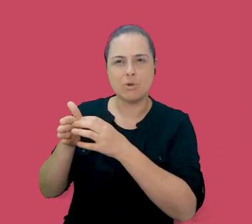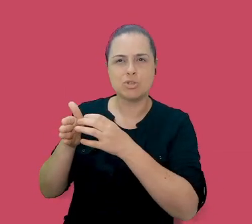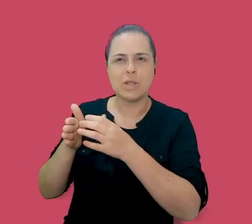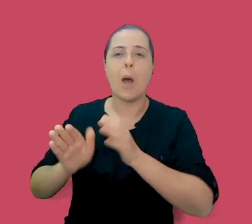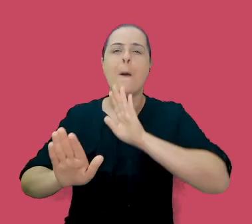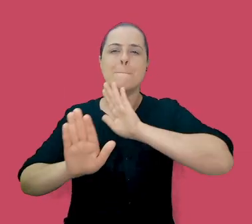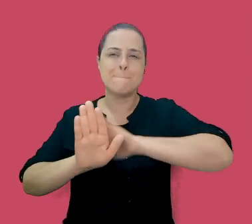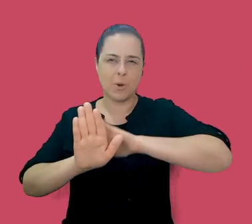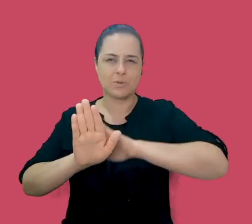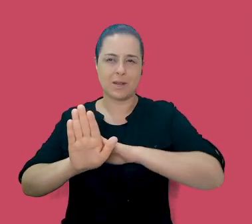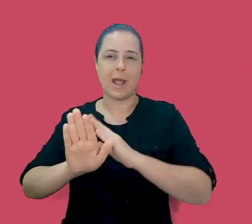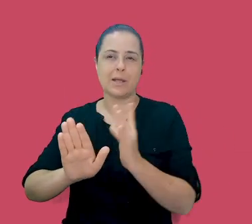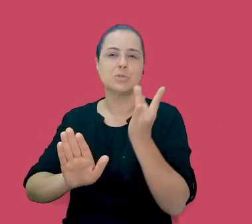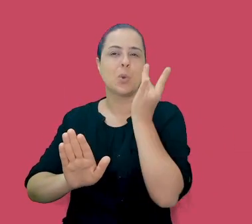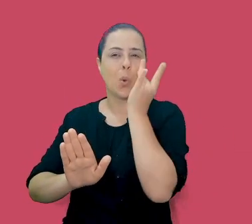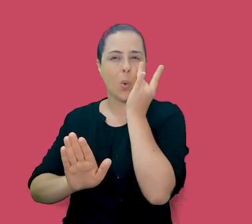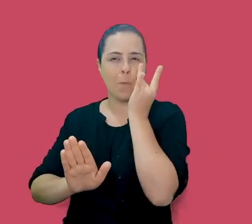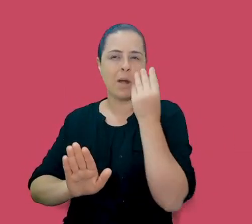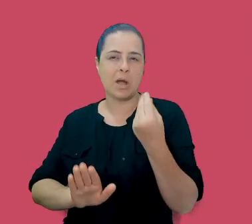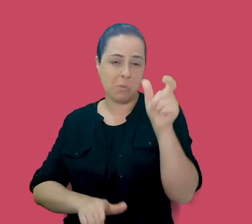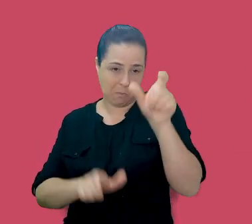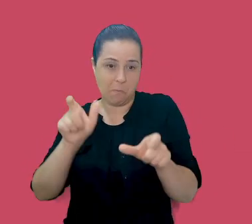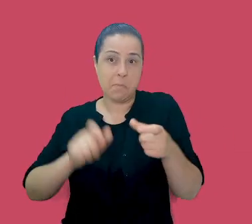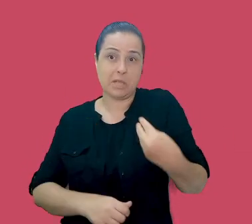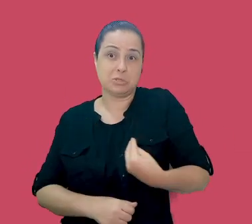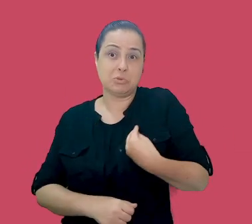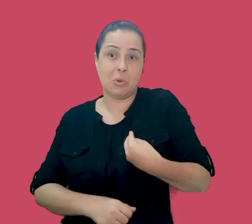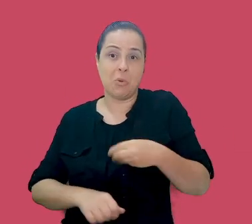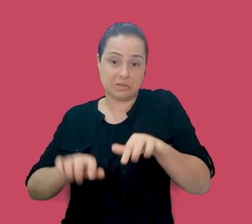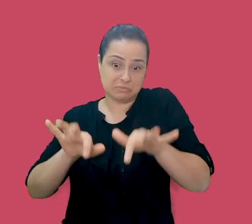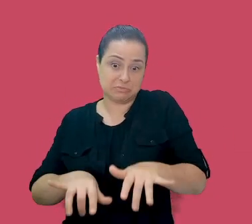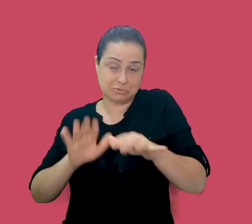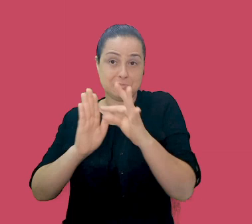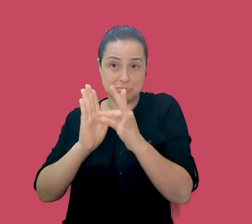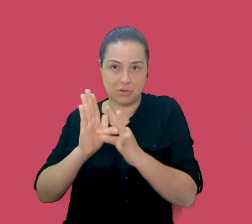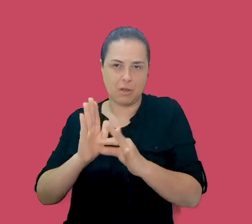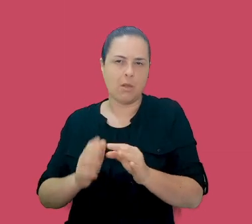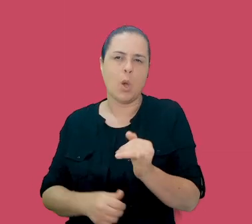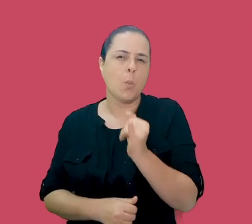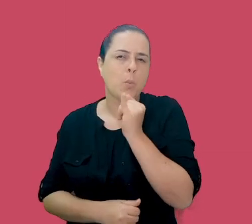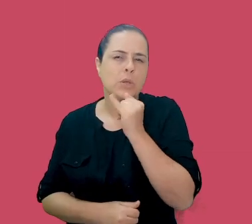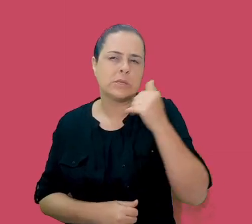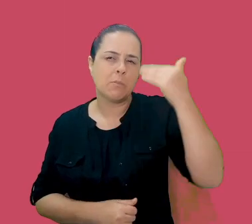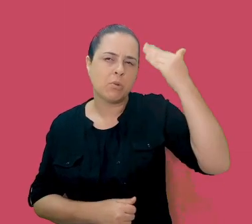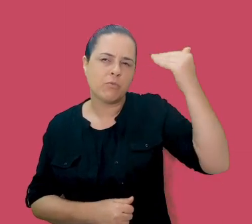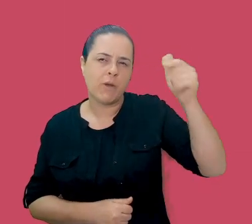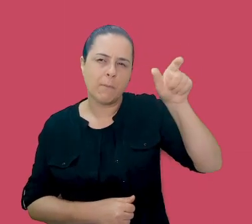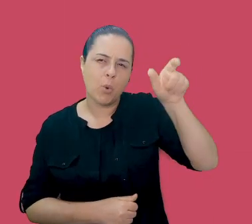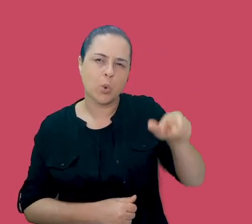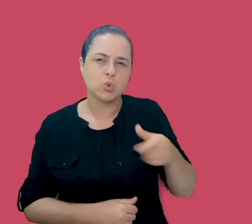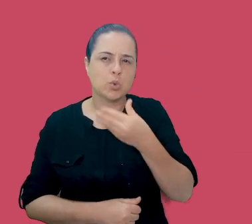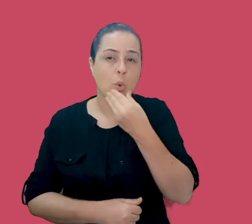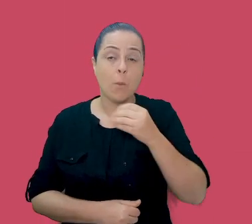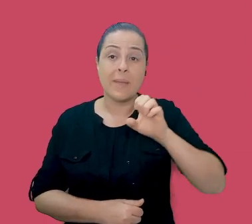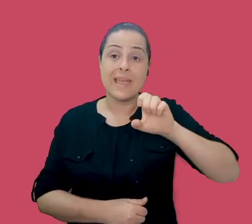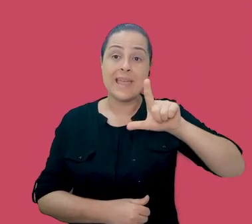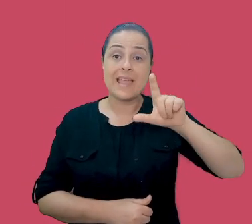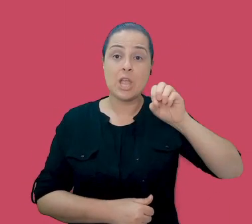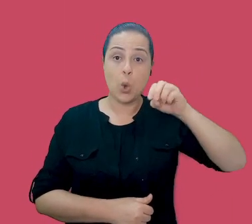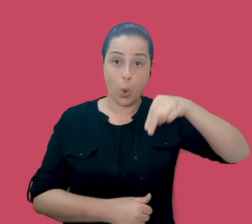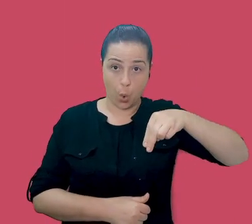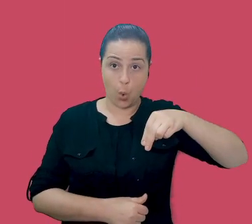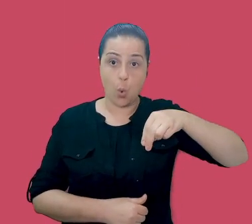por trás, né? Então, tipo, o Elon Musk, né? Que estava ontem no Super Bowl sentado